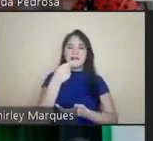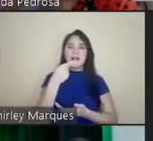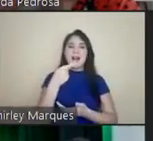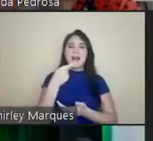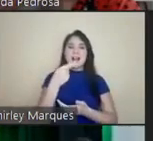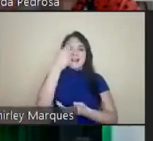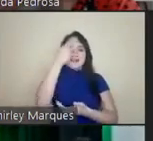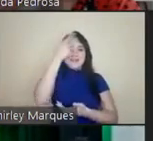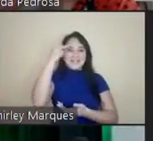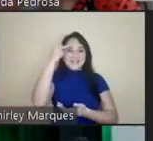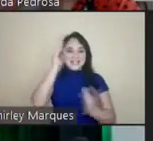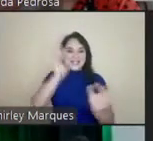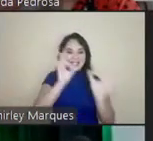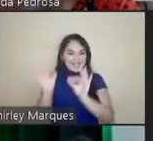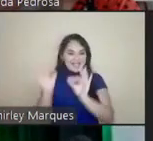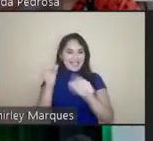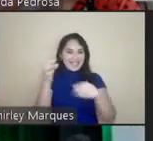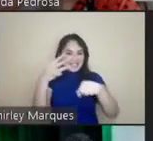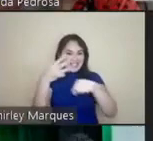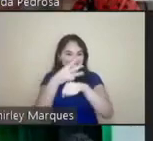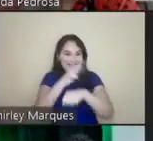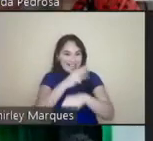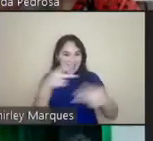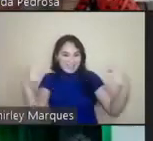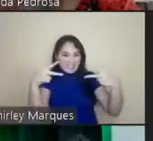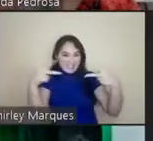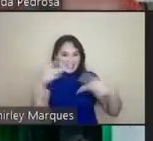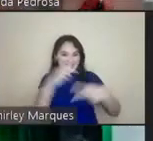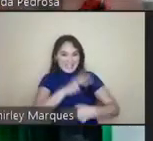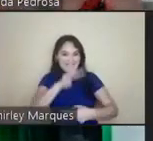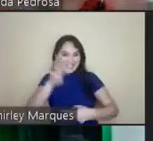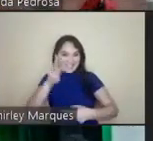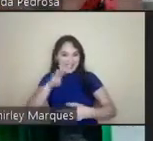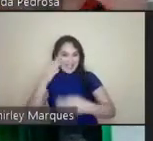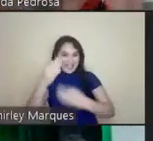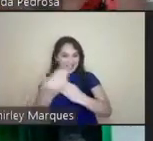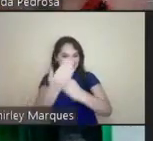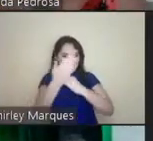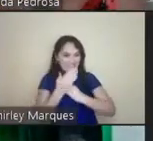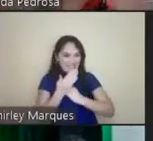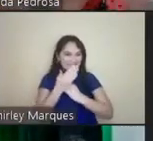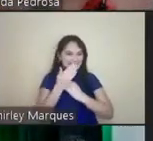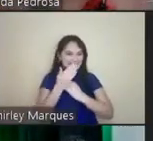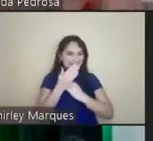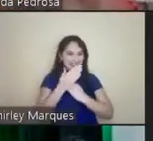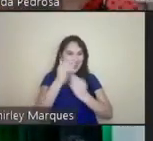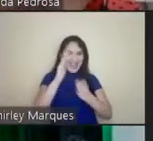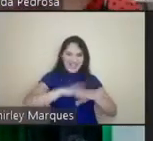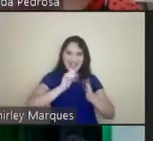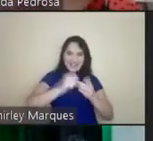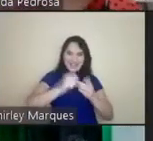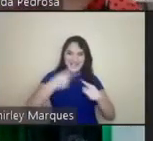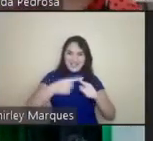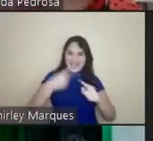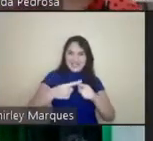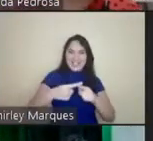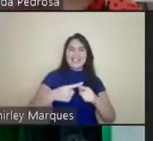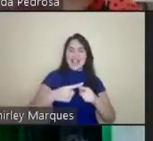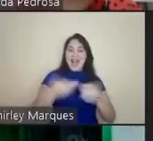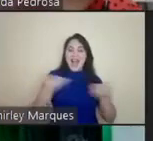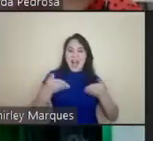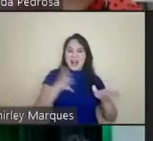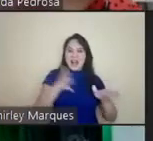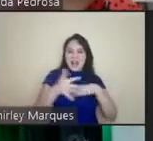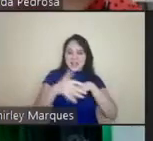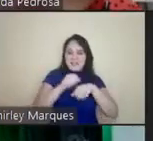curtiu, vai lá no site da Penalux, rapidinho ajudar o autor, que essa época de pandemia, a gente precisa vender livro. Então, vamos lá, chega